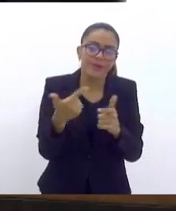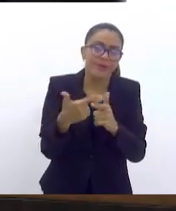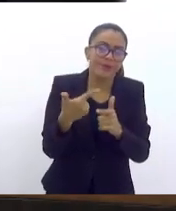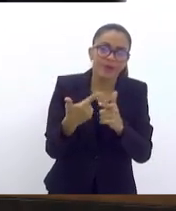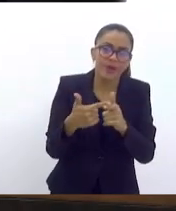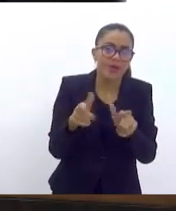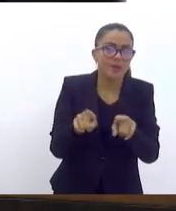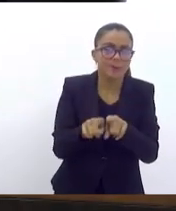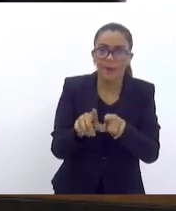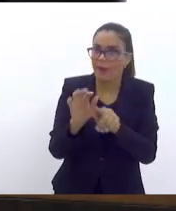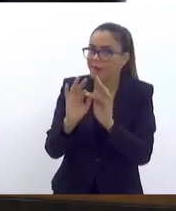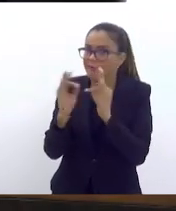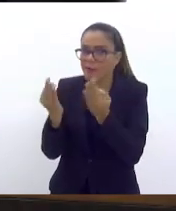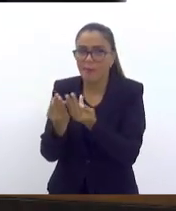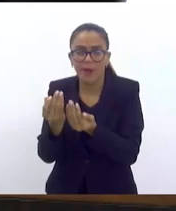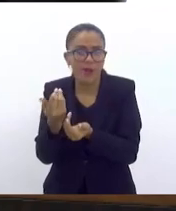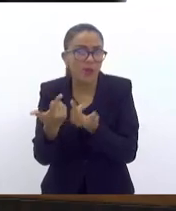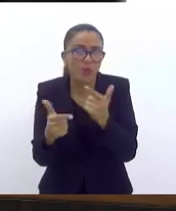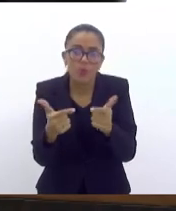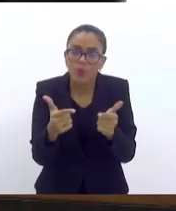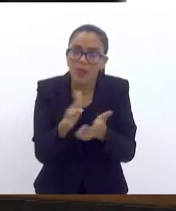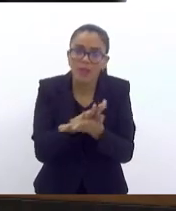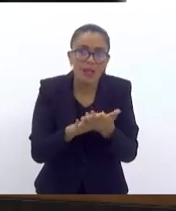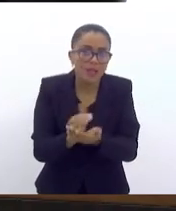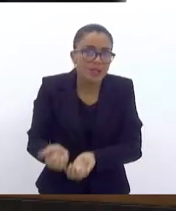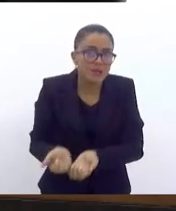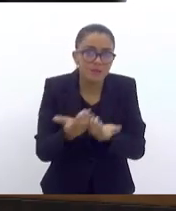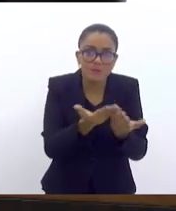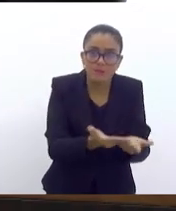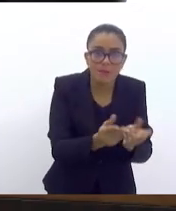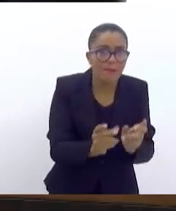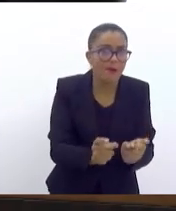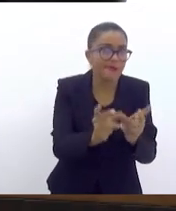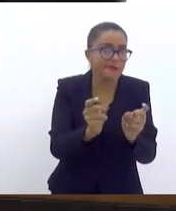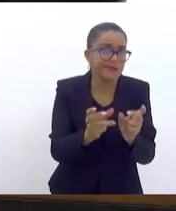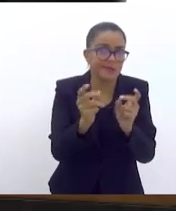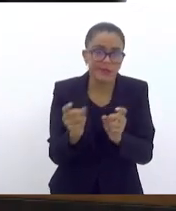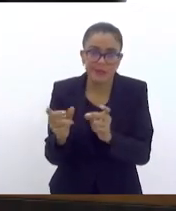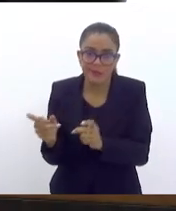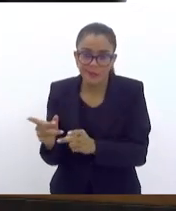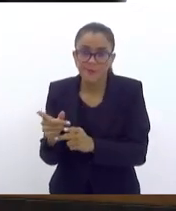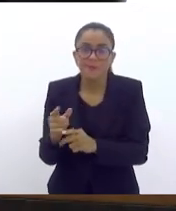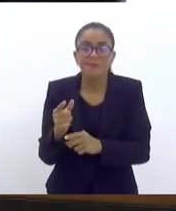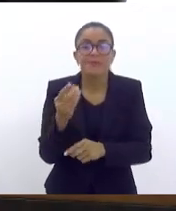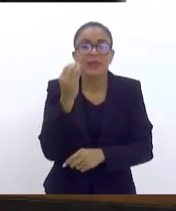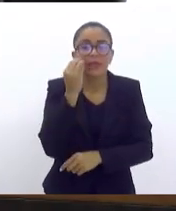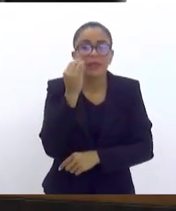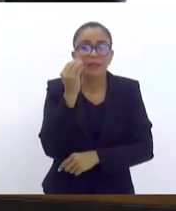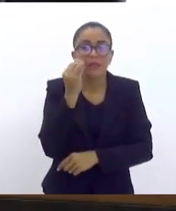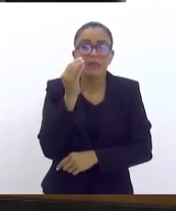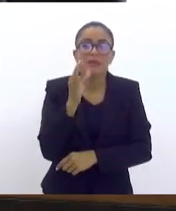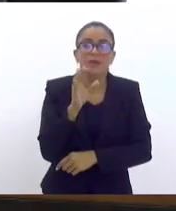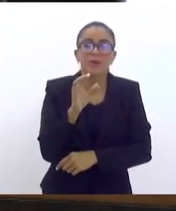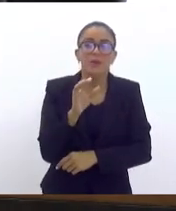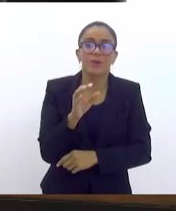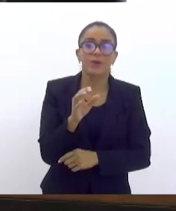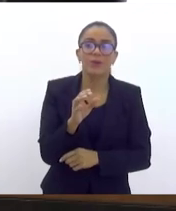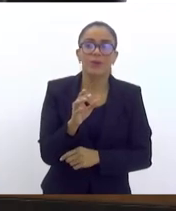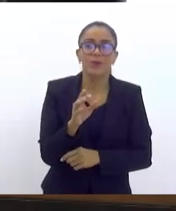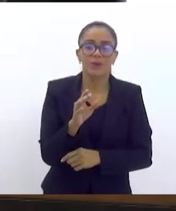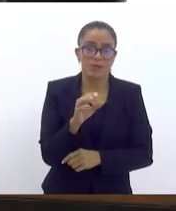a família não tem mais nada para que ele venha a vender e eles tentam até mesmo